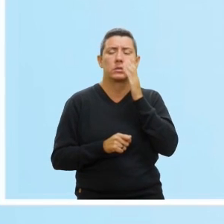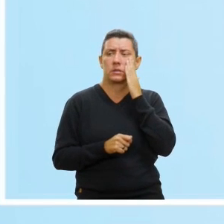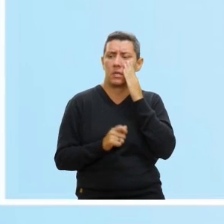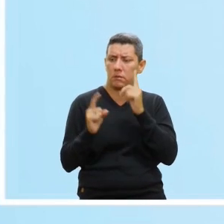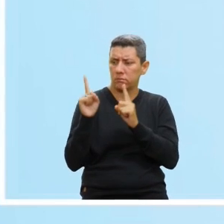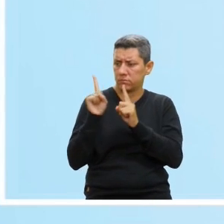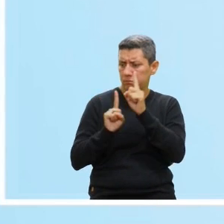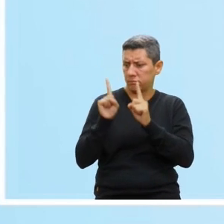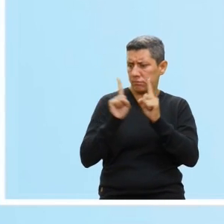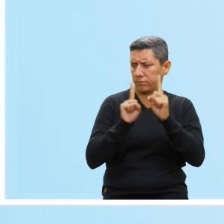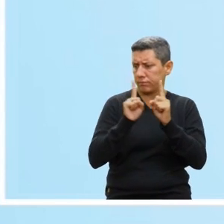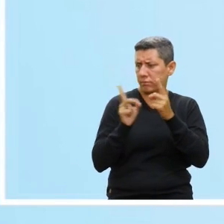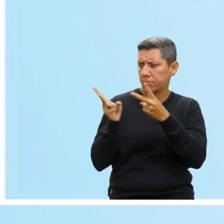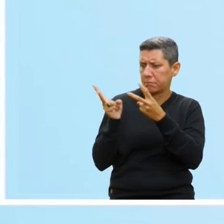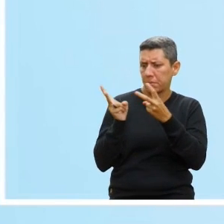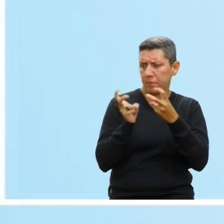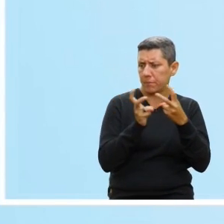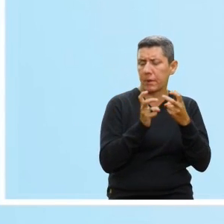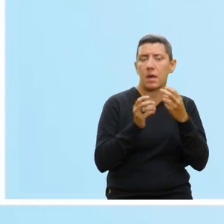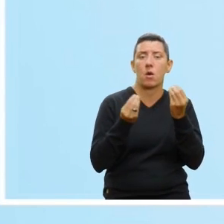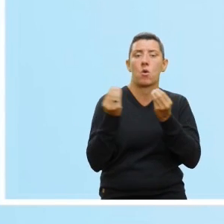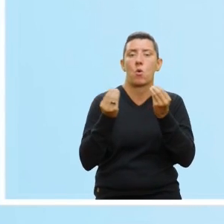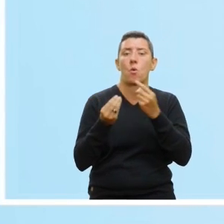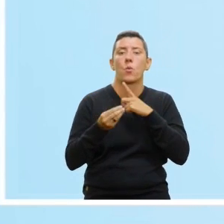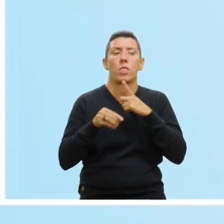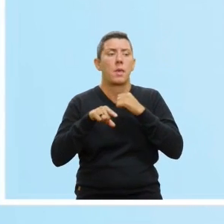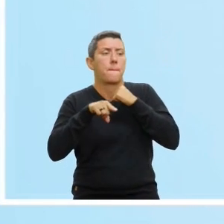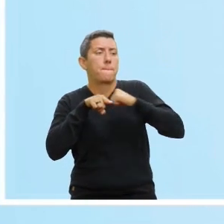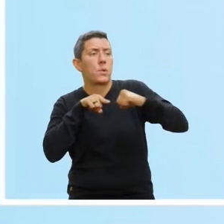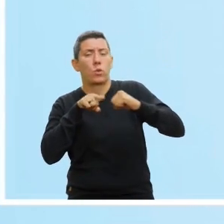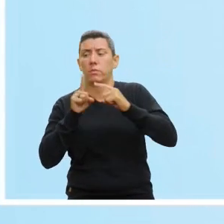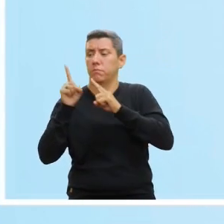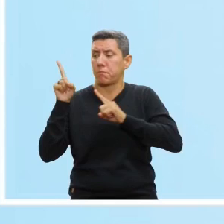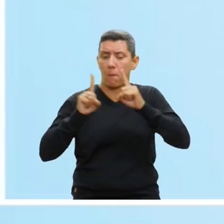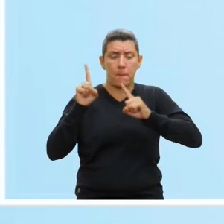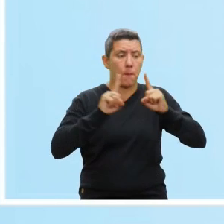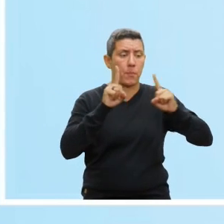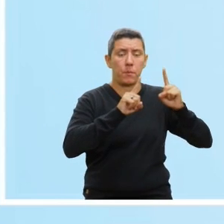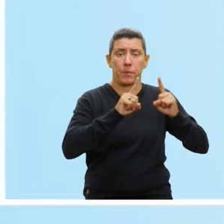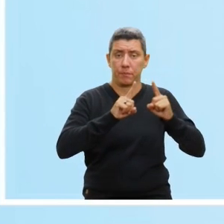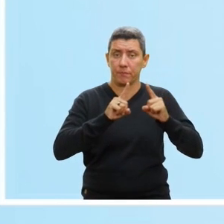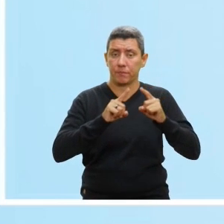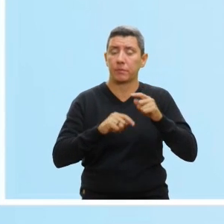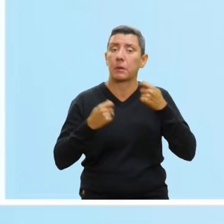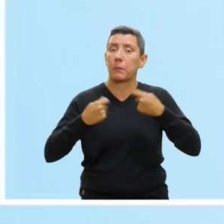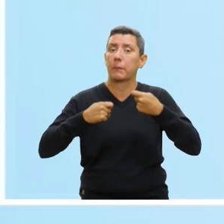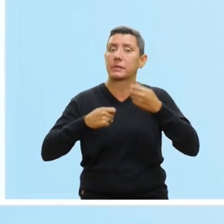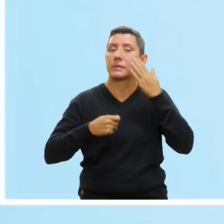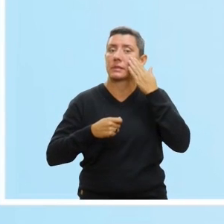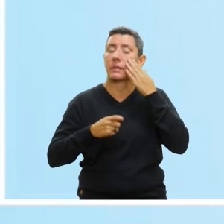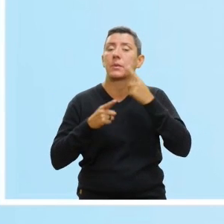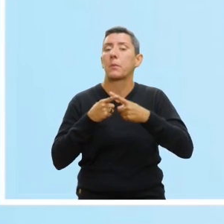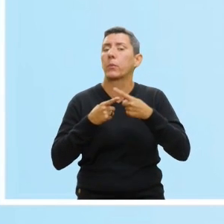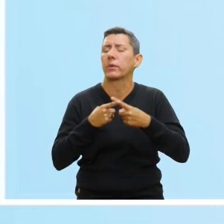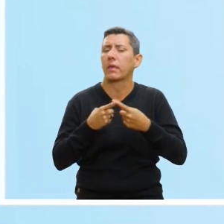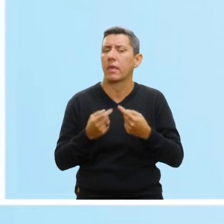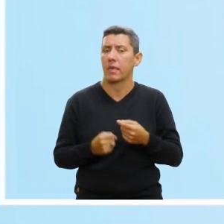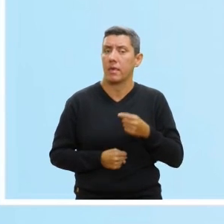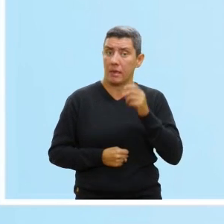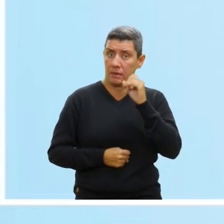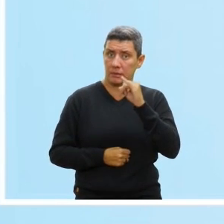cada sinal, porque uma coisa interessante do DWDM é você manter todos os sinais com o mesmo nível de potência. Então,